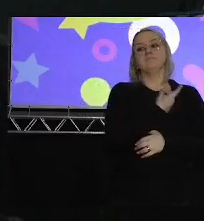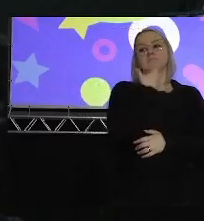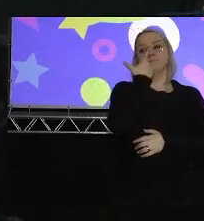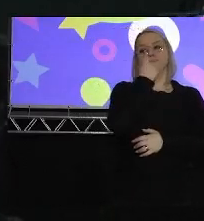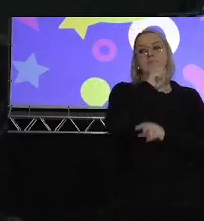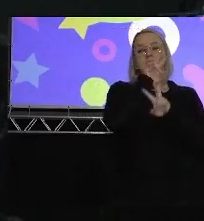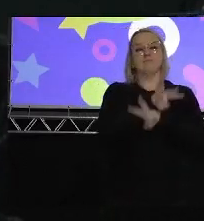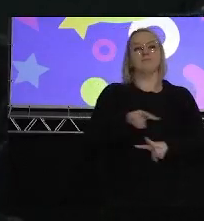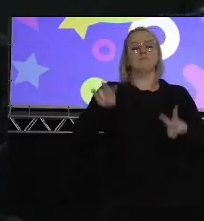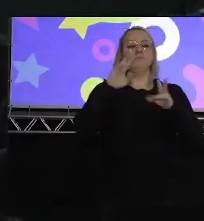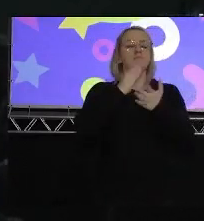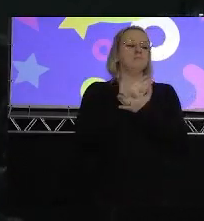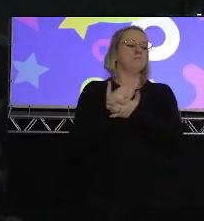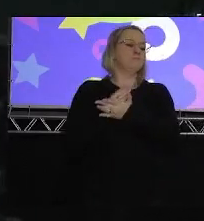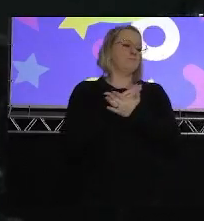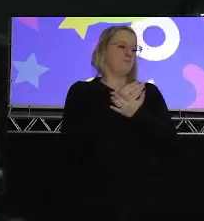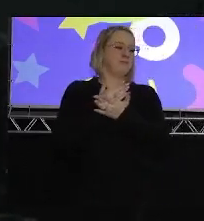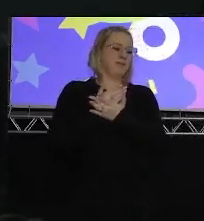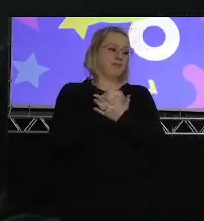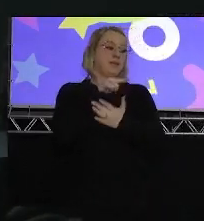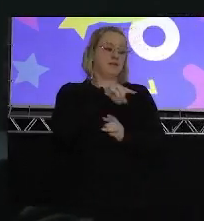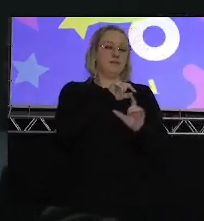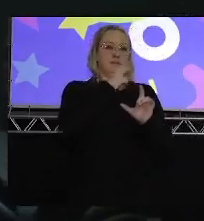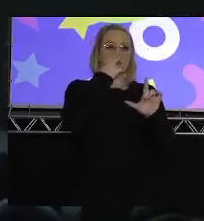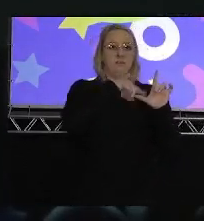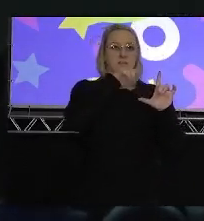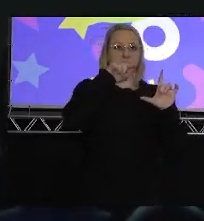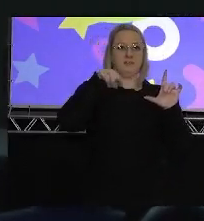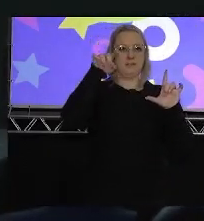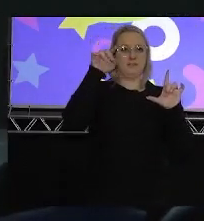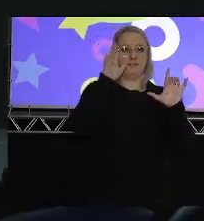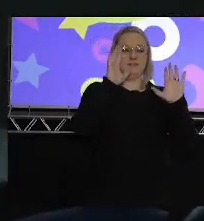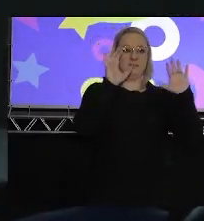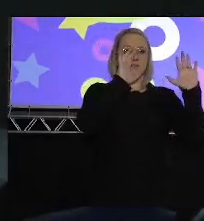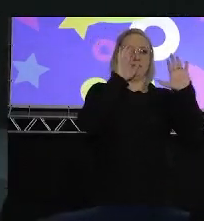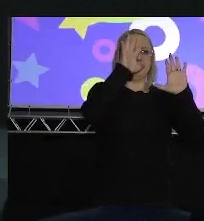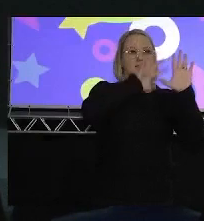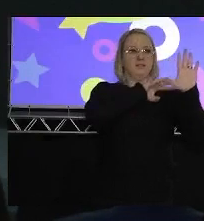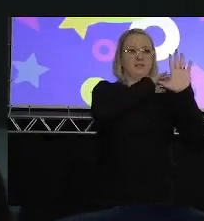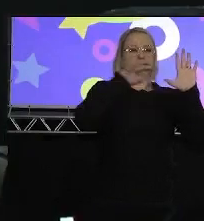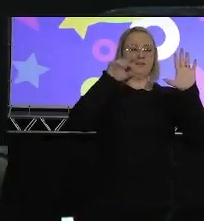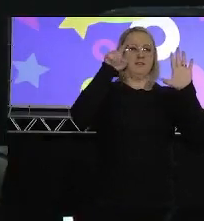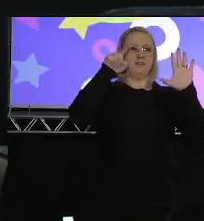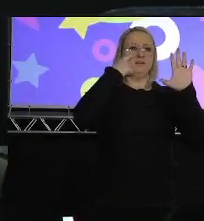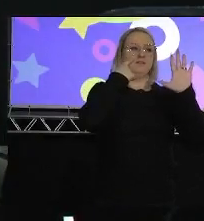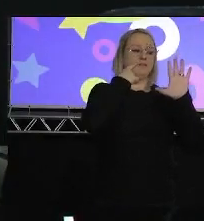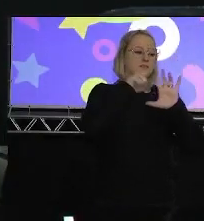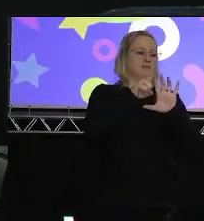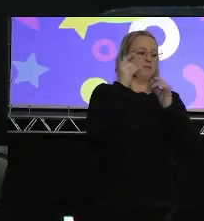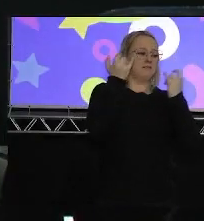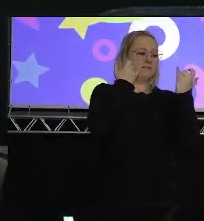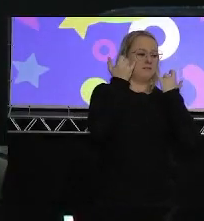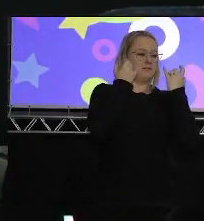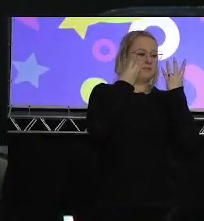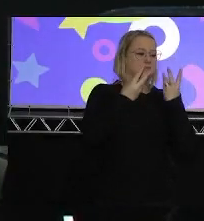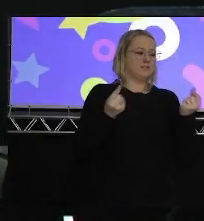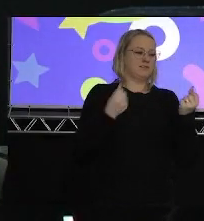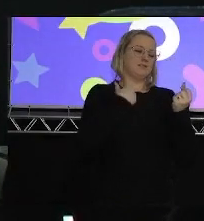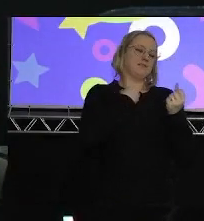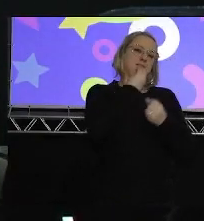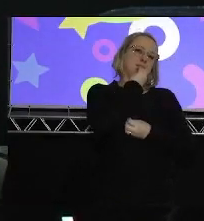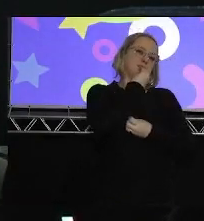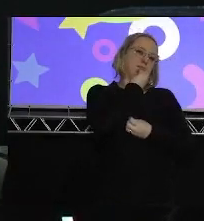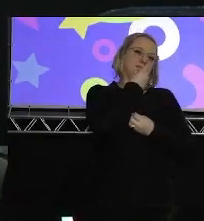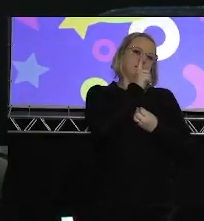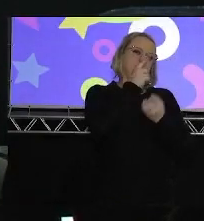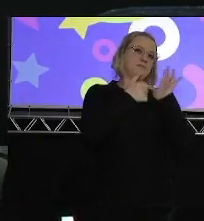uma visão mais ou menos, aqui está dentro do Jira, infelizmente são informações sensíveis, eu não tive como